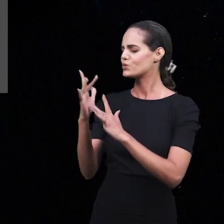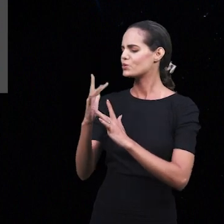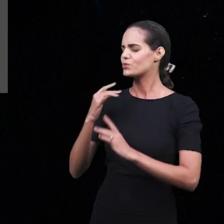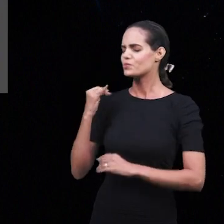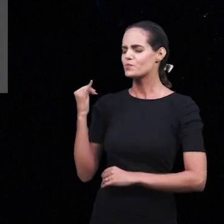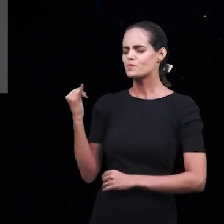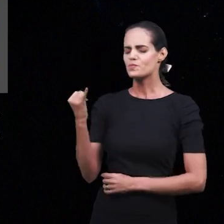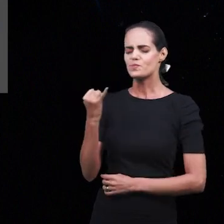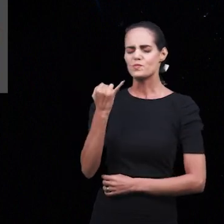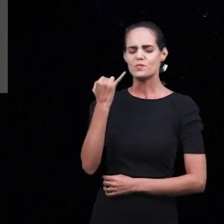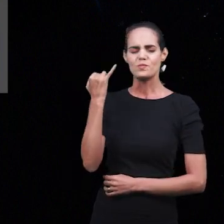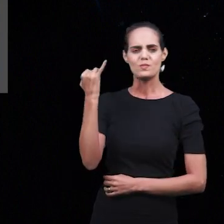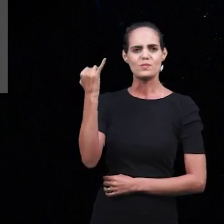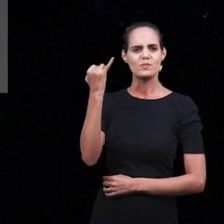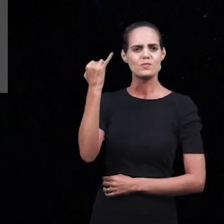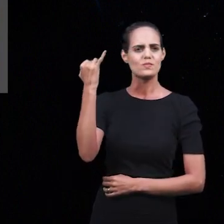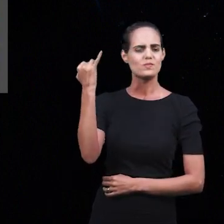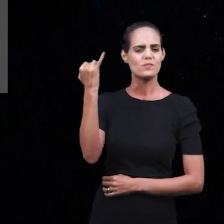precioso,